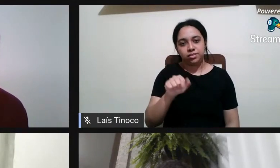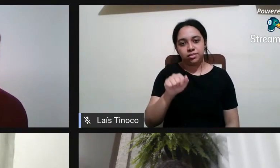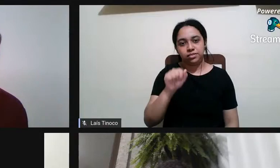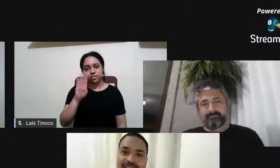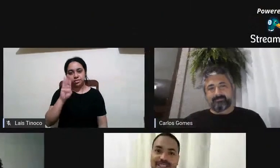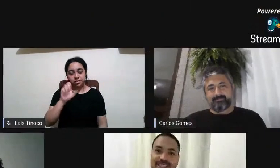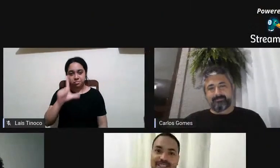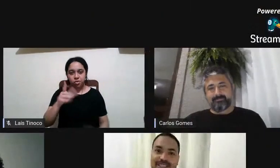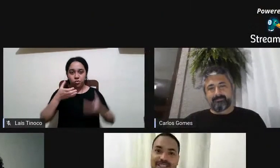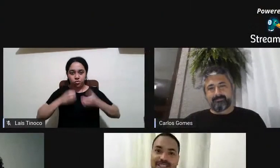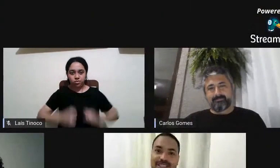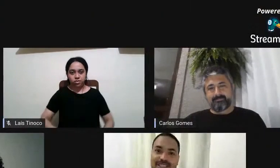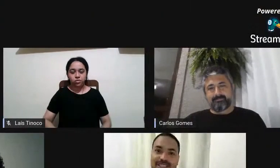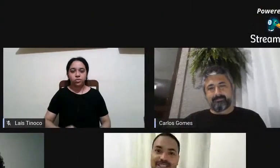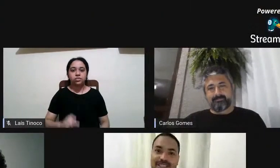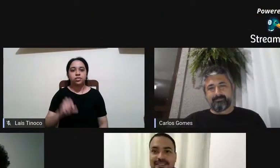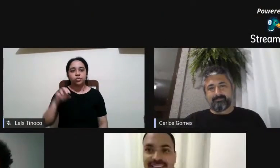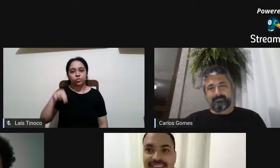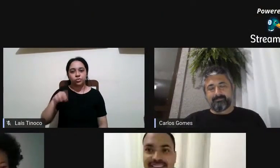coordenadora do Numar.